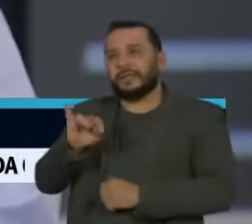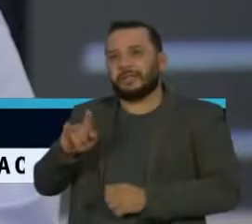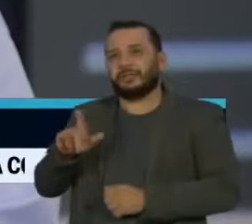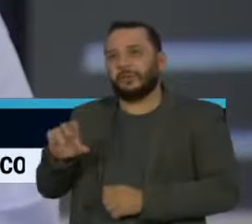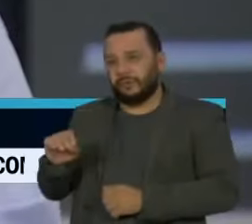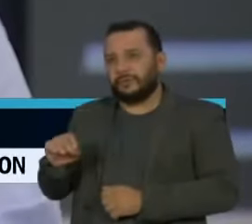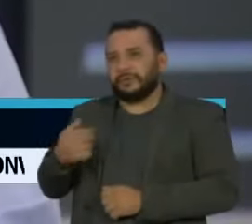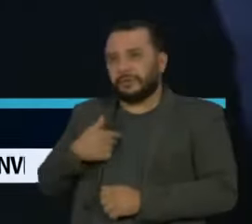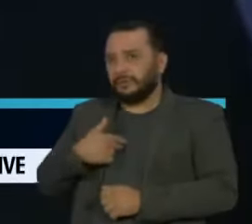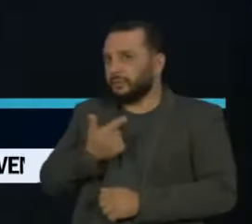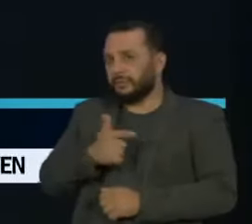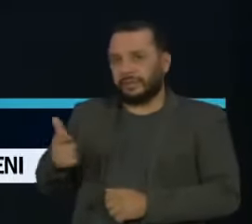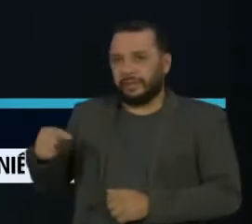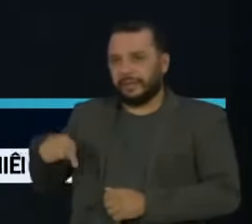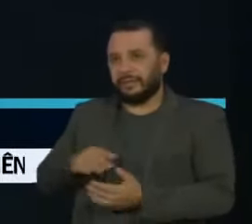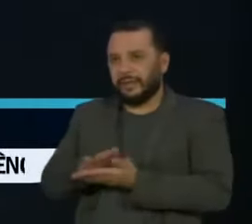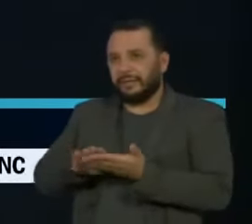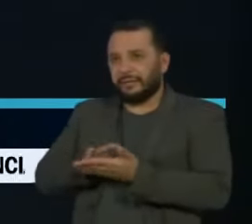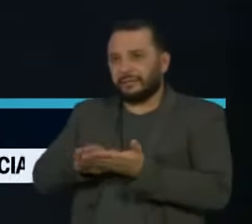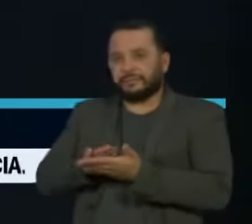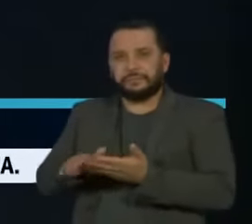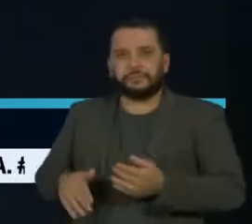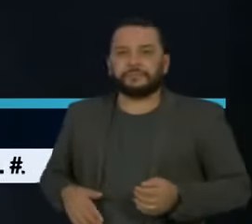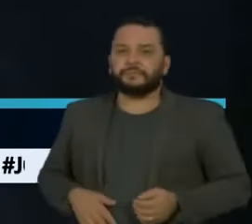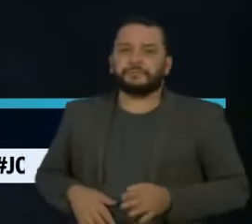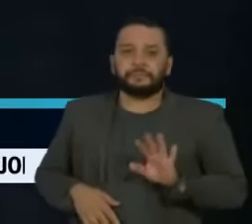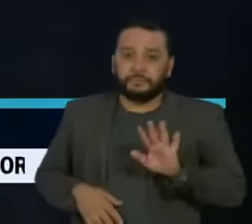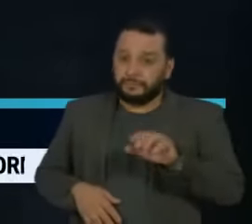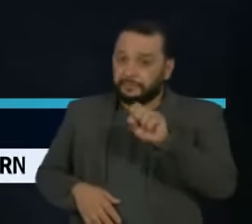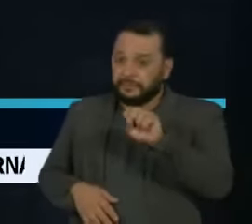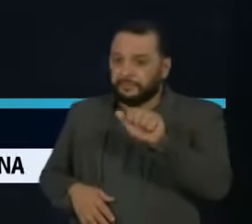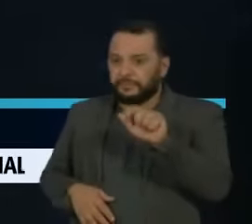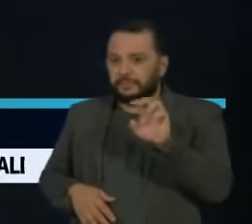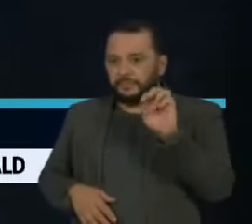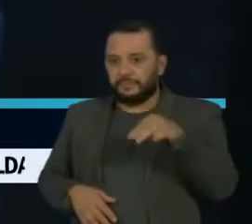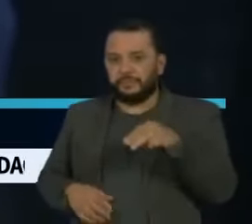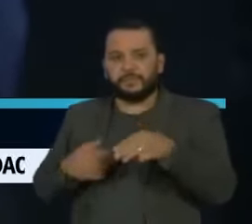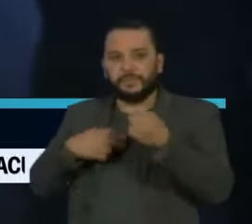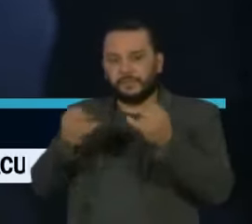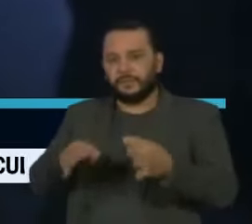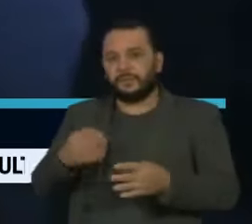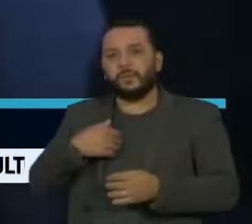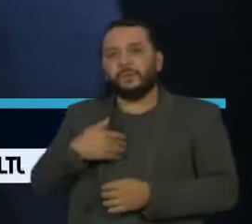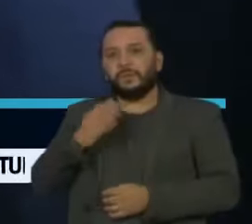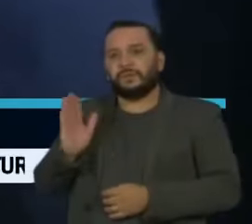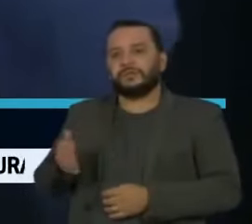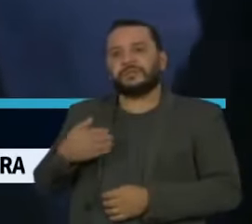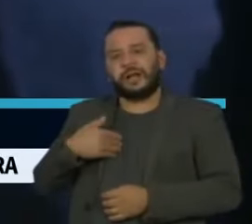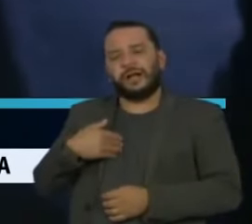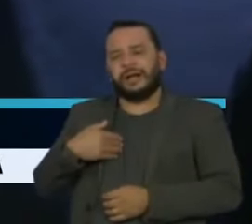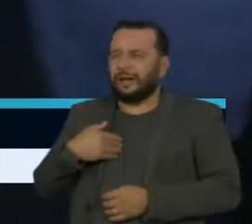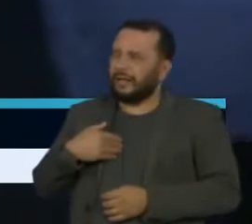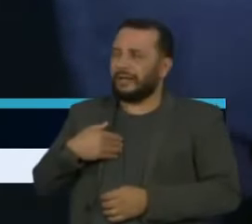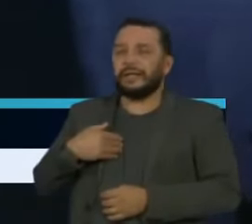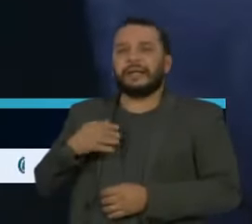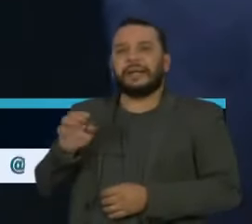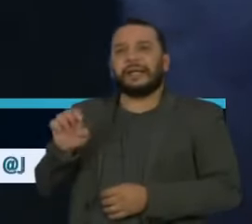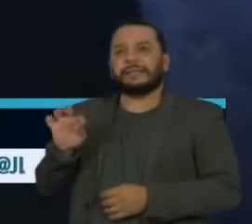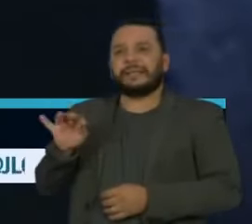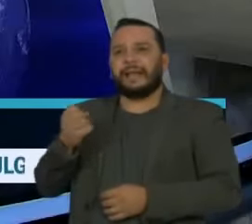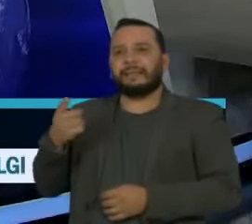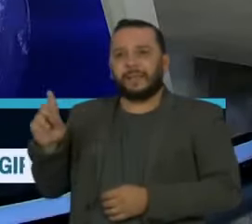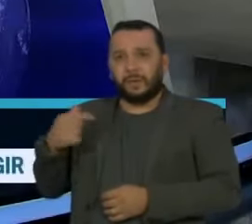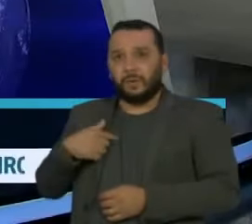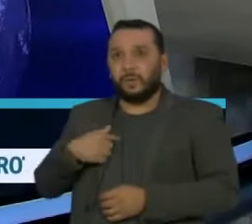ninguém. Agora, Patrícia, o Salim também disse durante uma entrevista ao Estadão que em 2021, 14